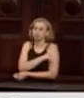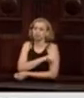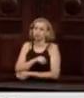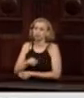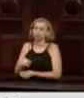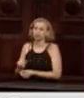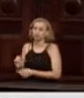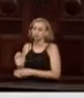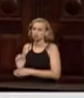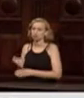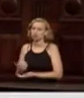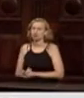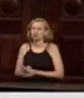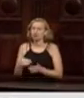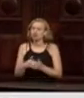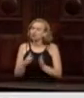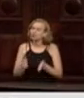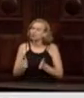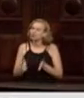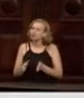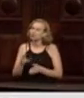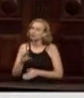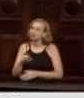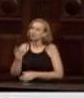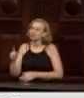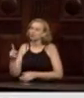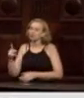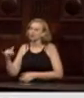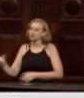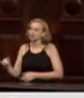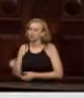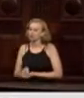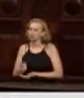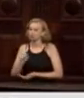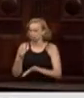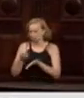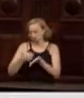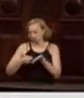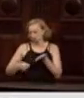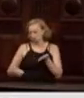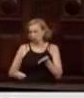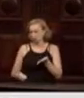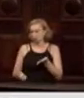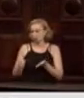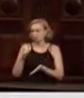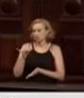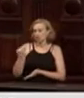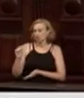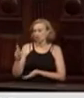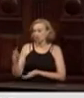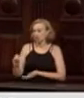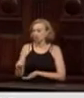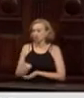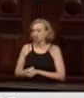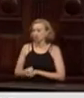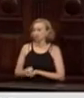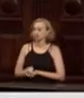Até hoje, esse pedido de CPI sequer foi publicado no Diário Oficial da Assembleia